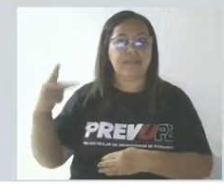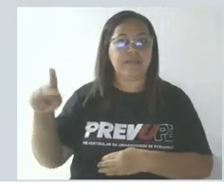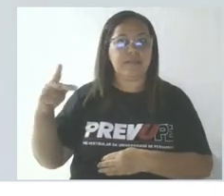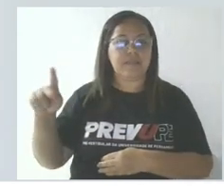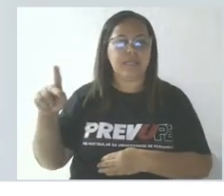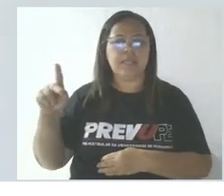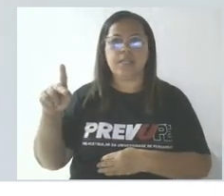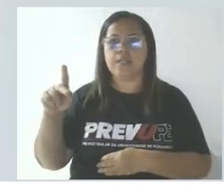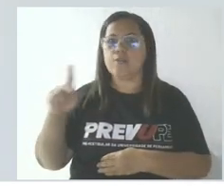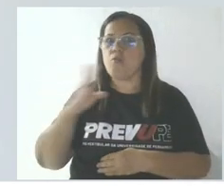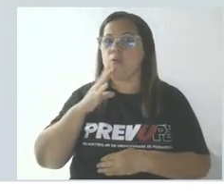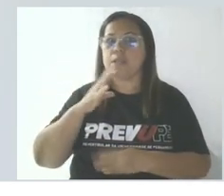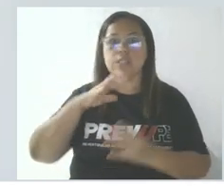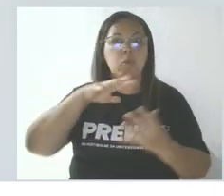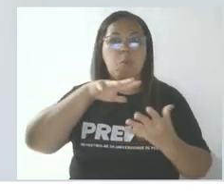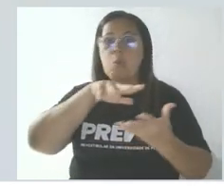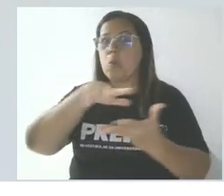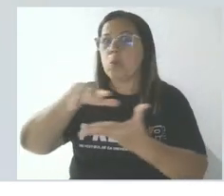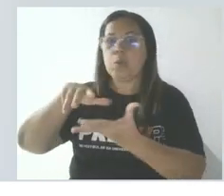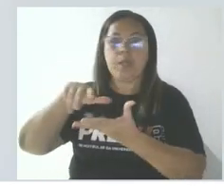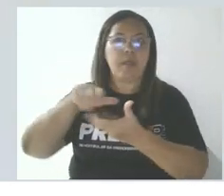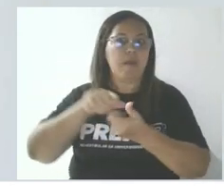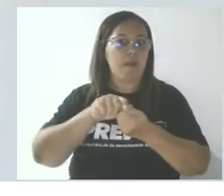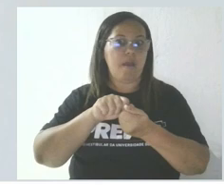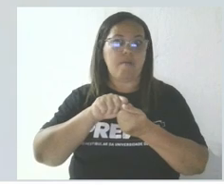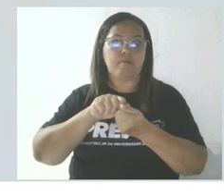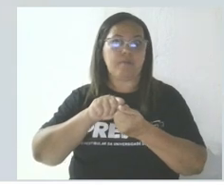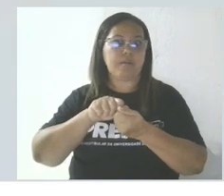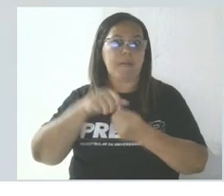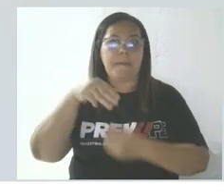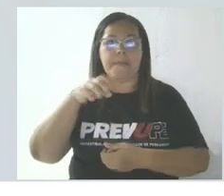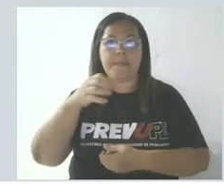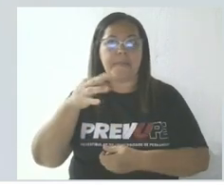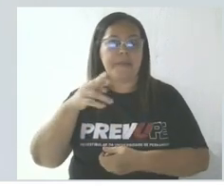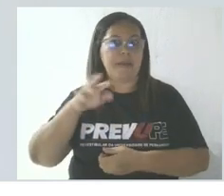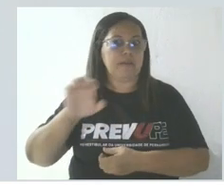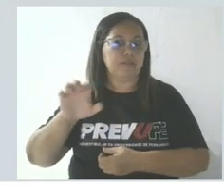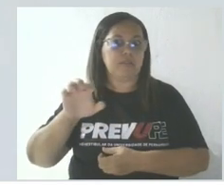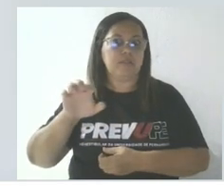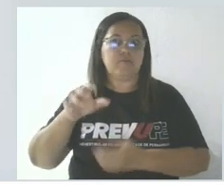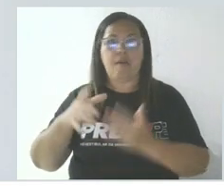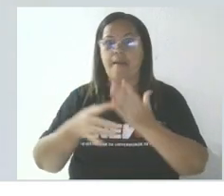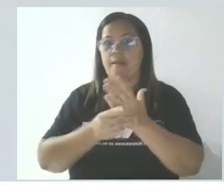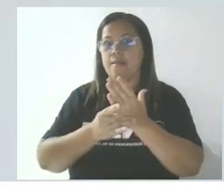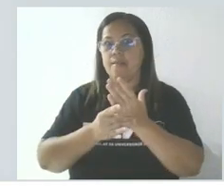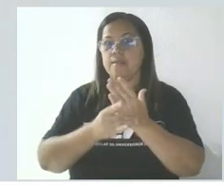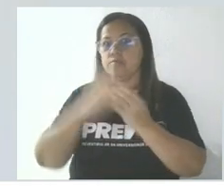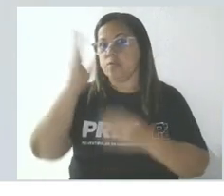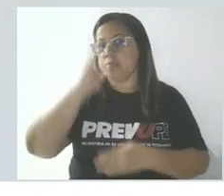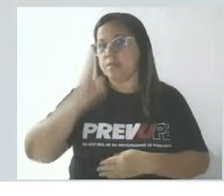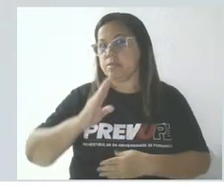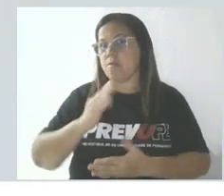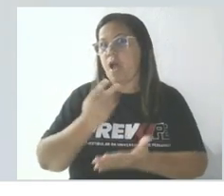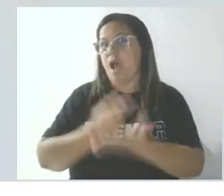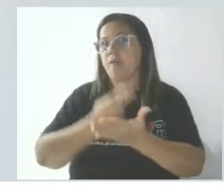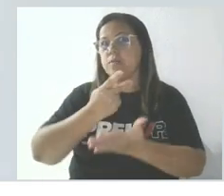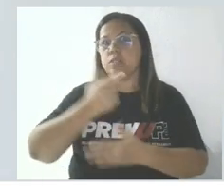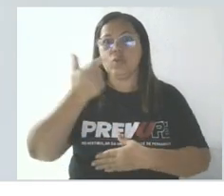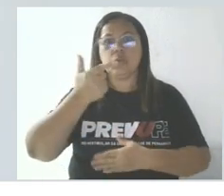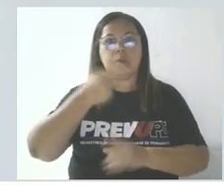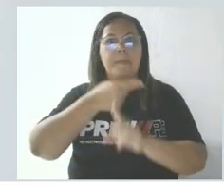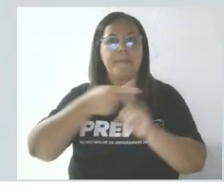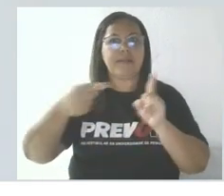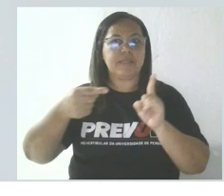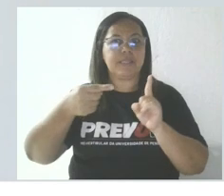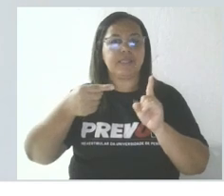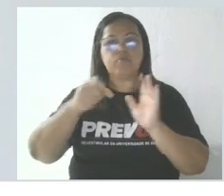universalmente conhecido como mestre do Realismo no Brasil essa corrente literária predominou na segunda metade do século XIX e